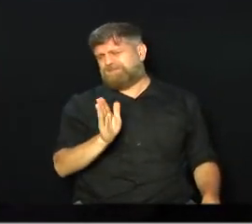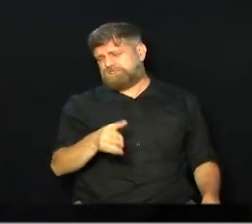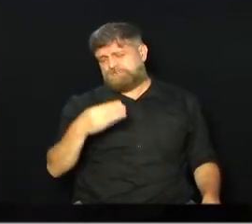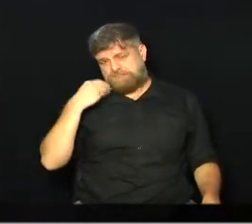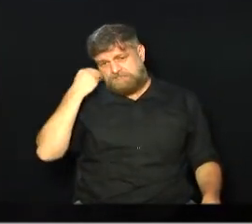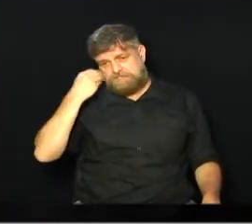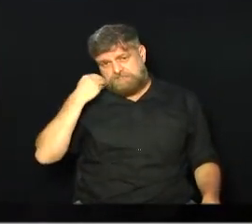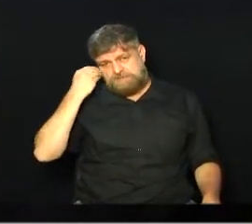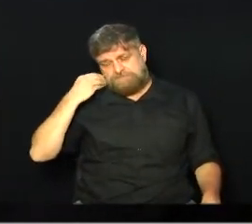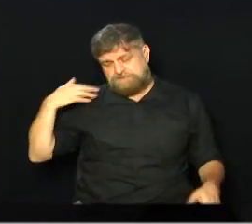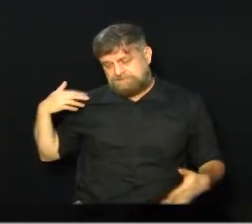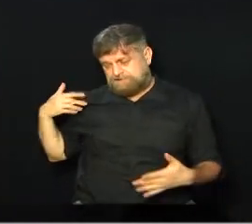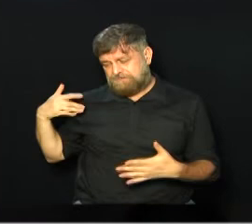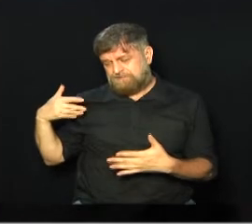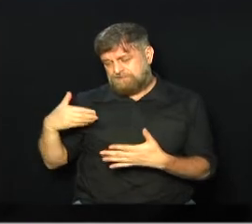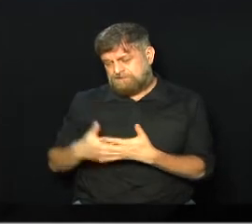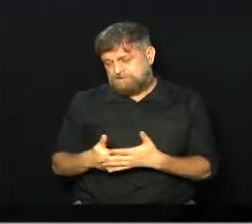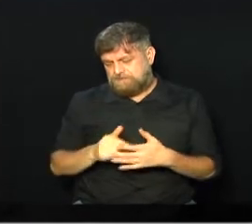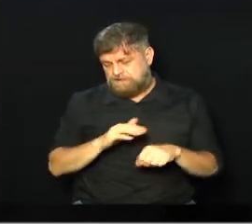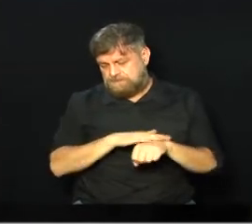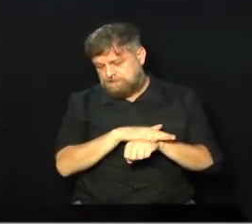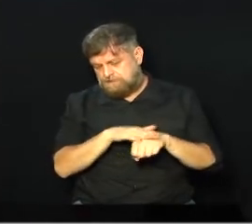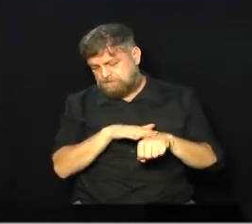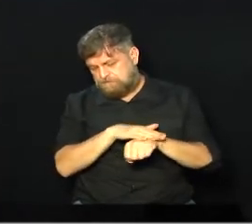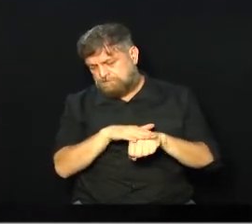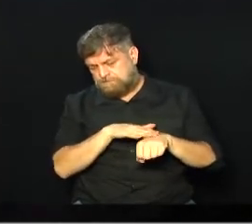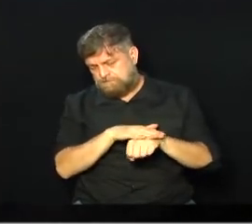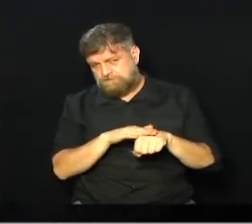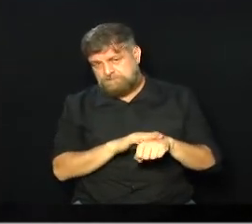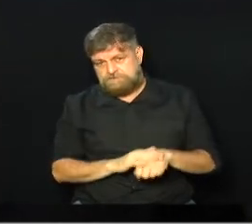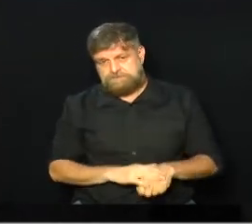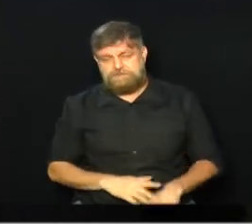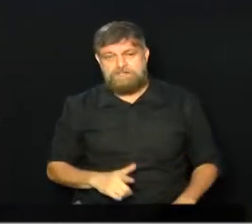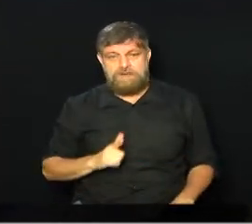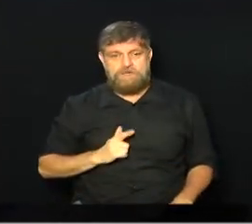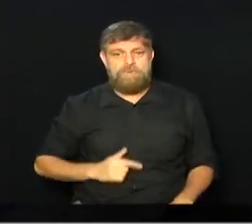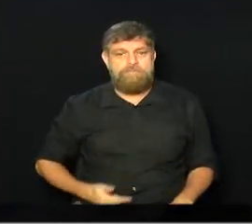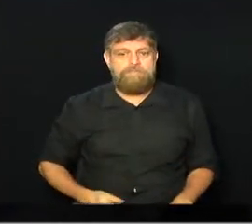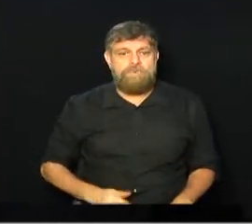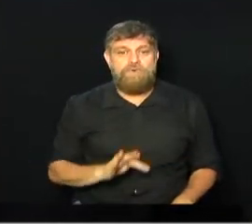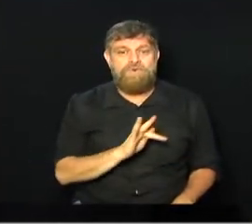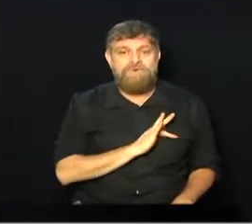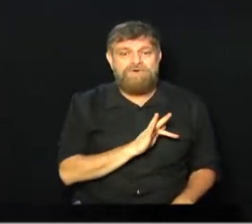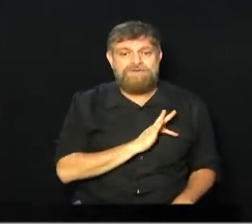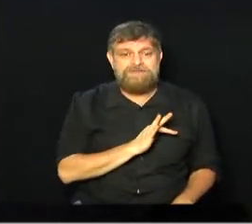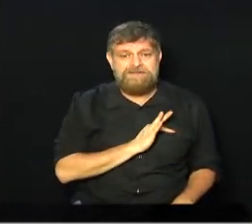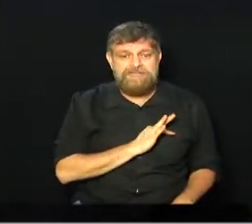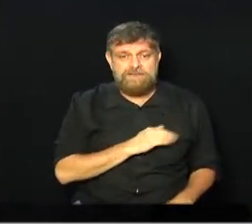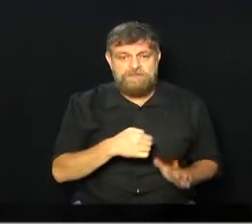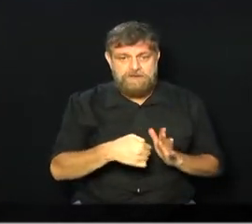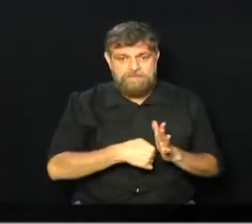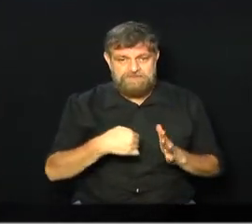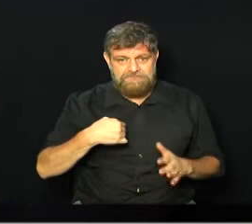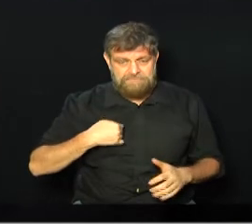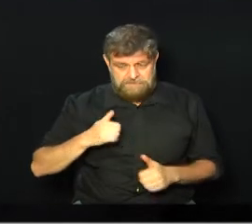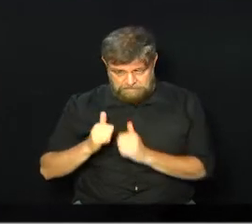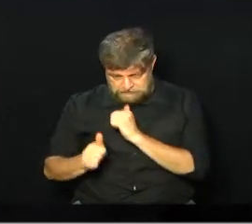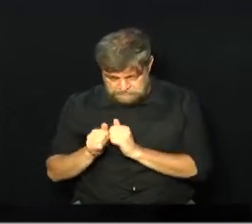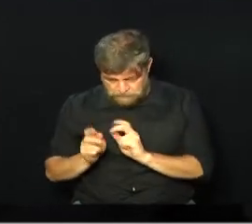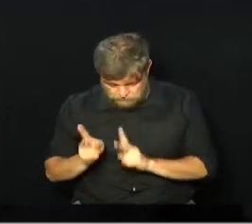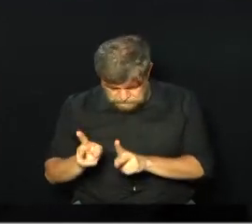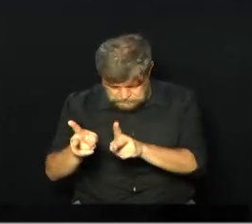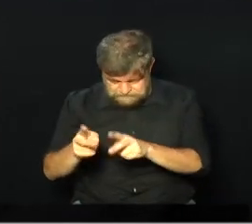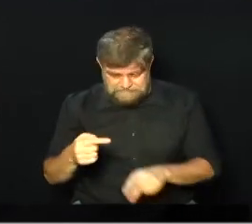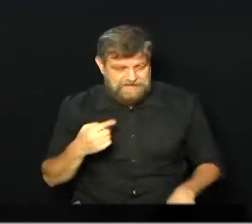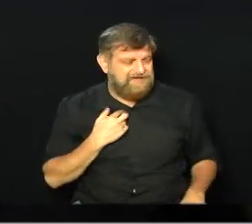experiência. E ali na conversa, o Marcelo falou assim, ó, o que você quer? Você quer continuar jogando? Eu falei assim, não dá,